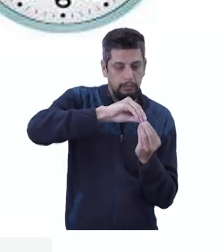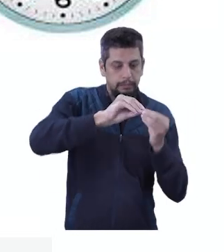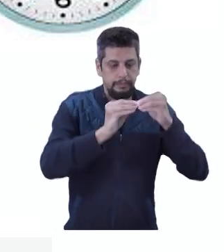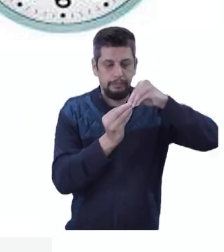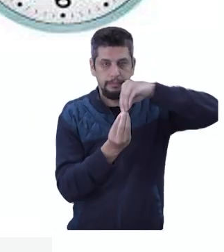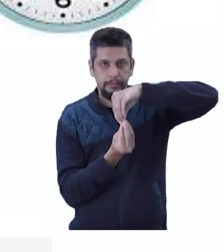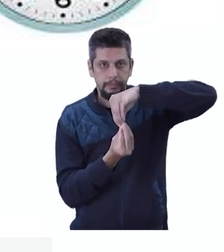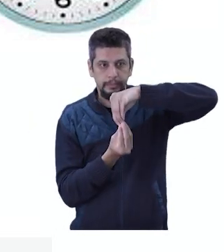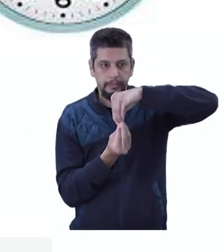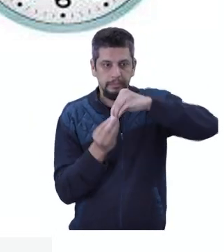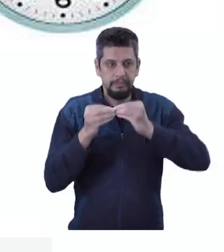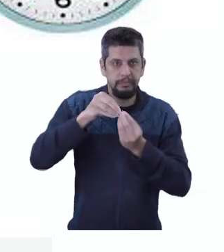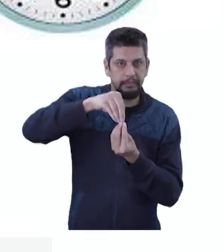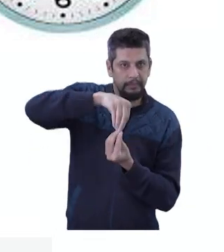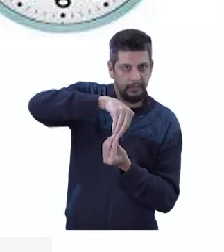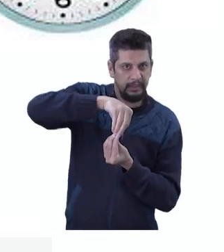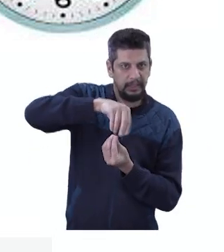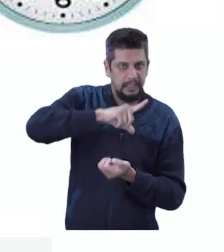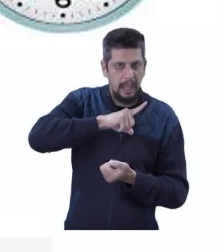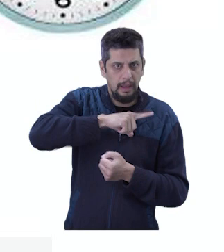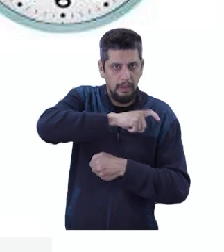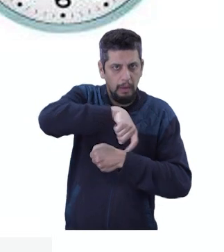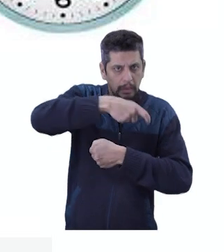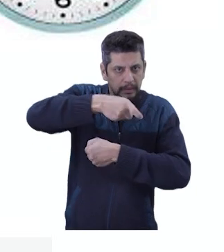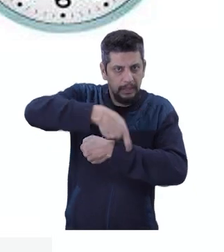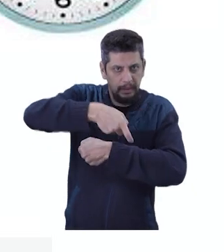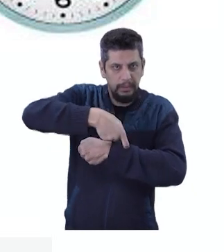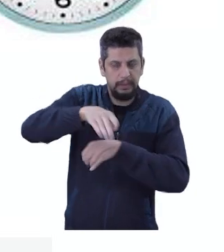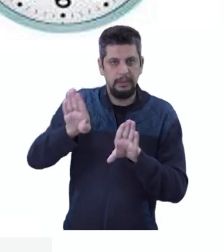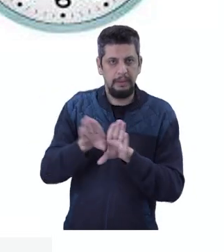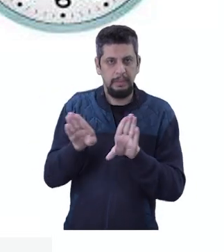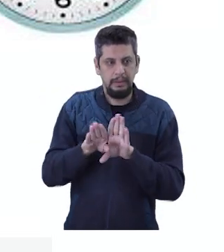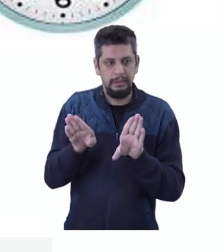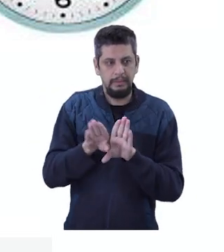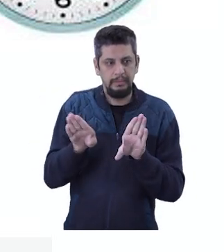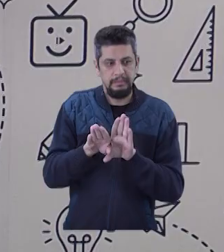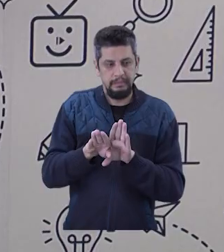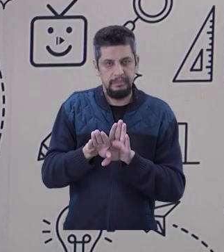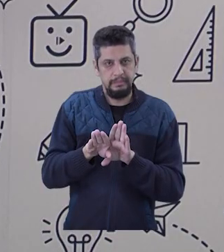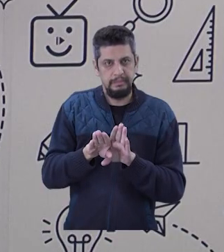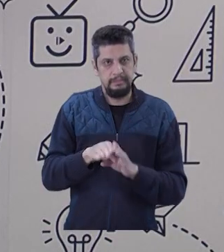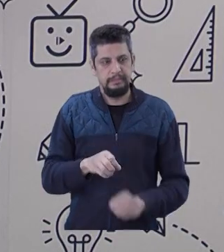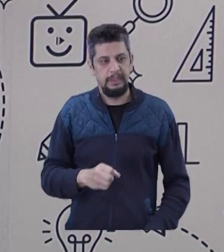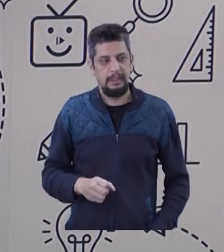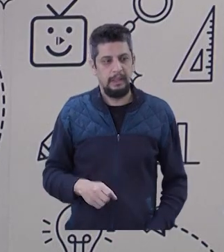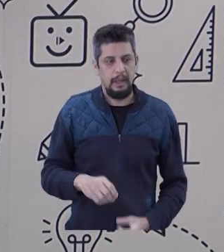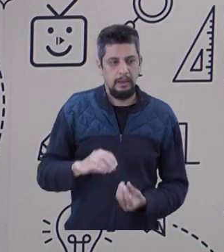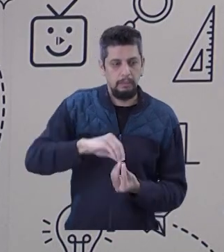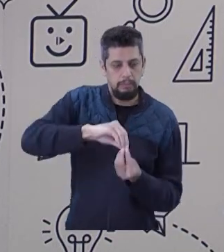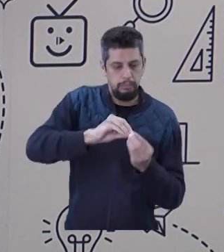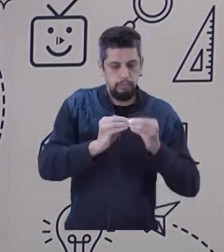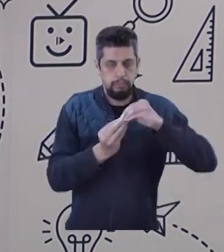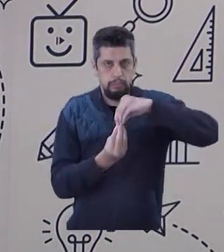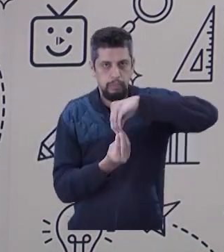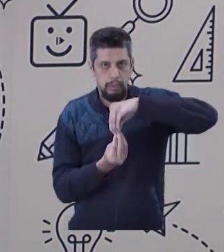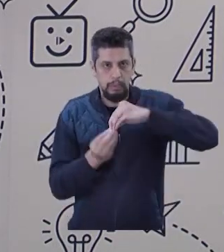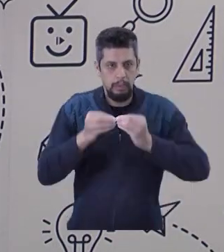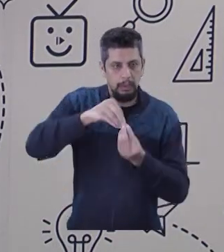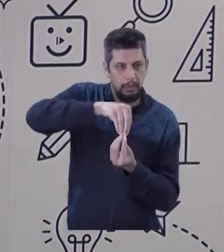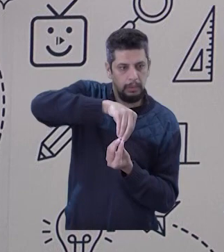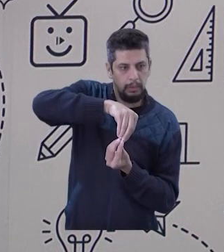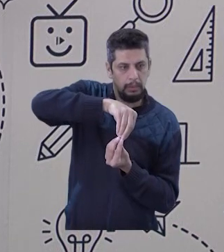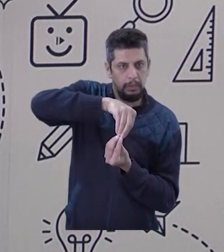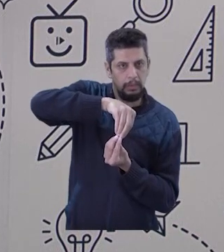A ampulheta, que também mede o tempo. A gente tem até uma, tem aqui, uma, né? Pequenininha. Aqui. Né? Ampulheta para medir o